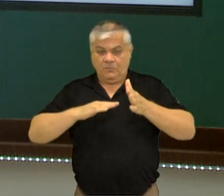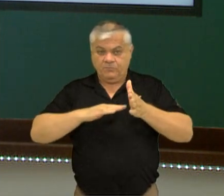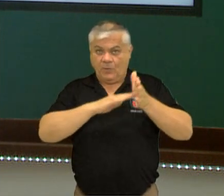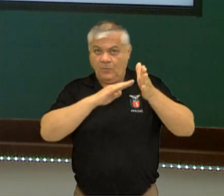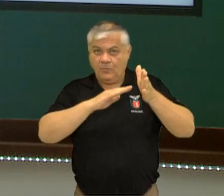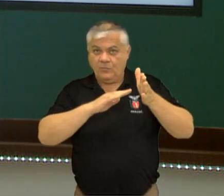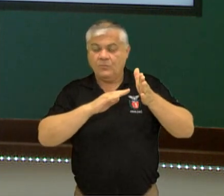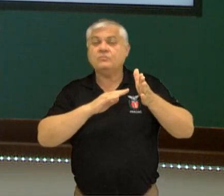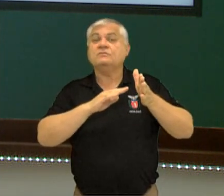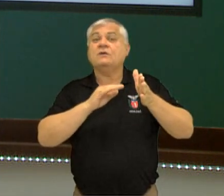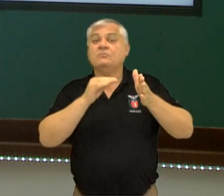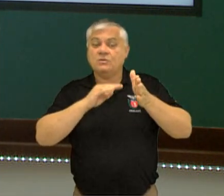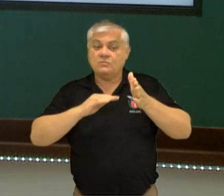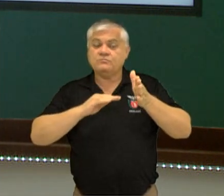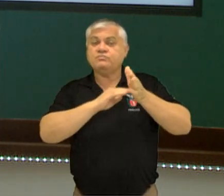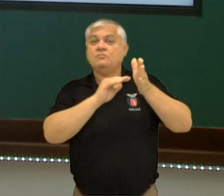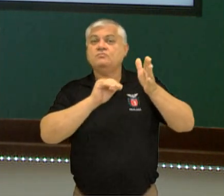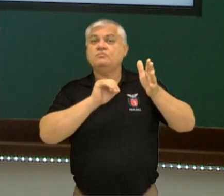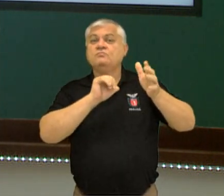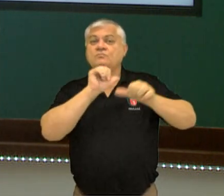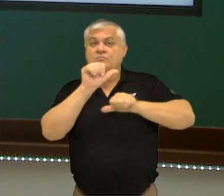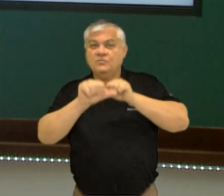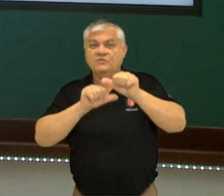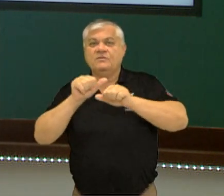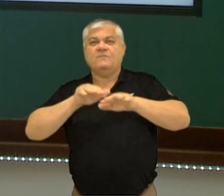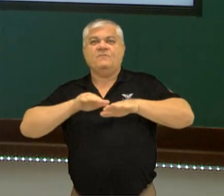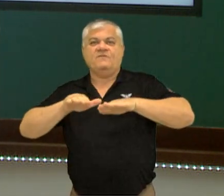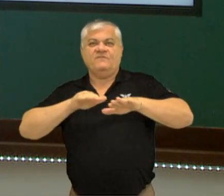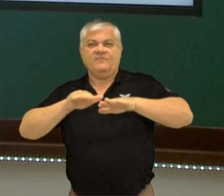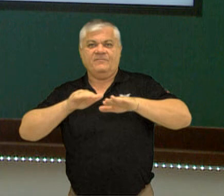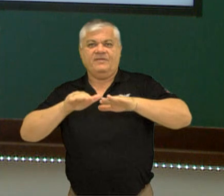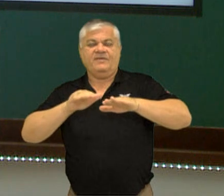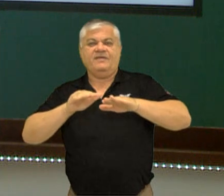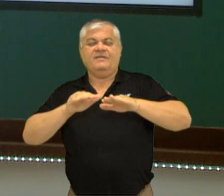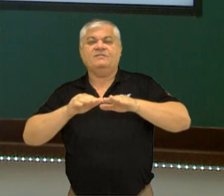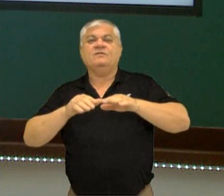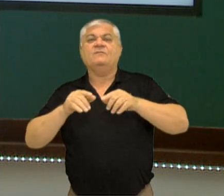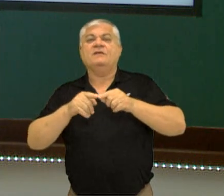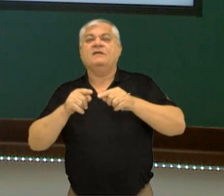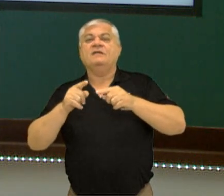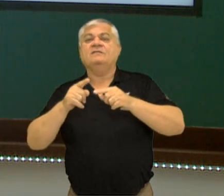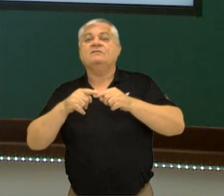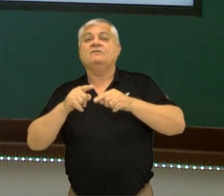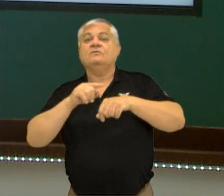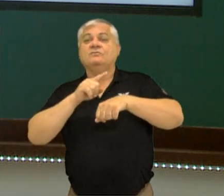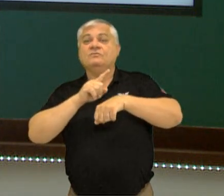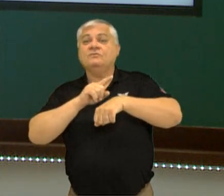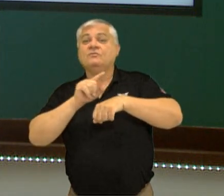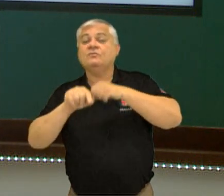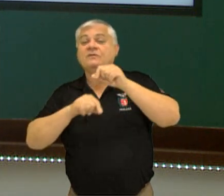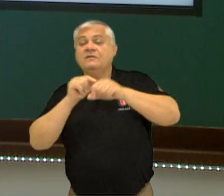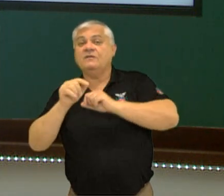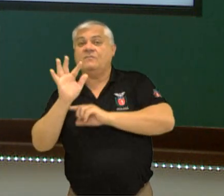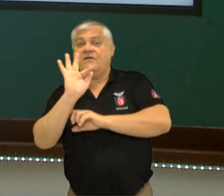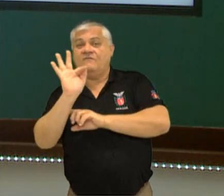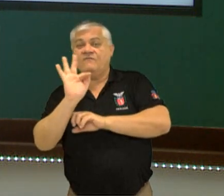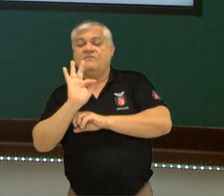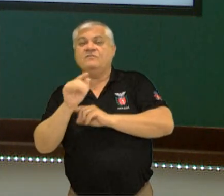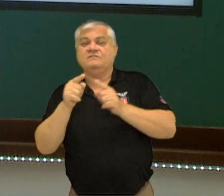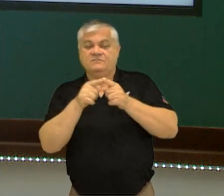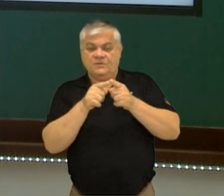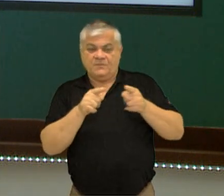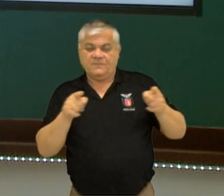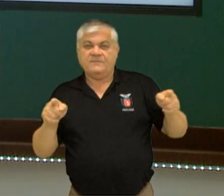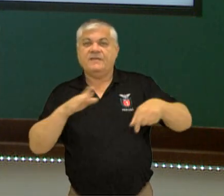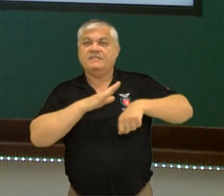Ele modifica a quantidade de movimento e através do quê? Através da ação de uma força atuando um